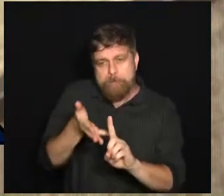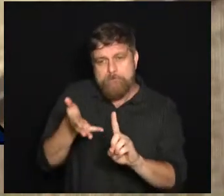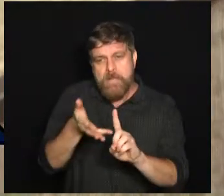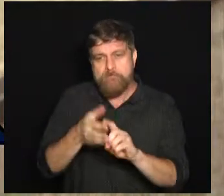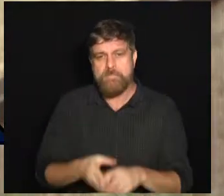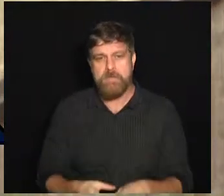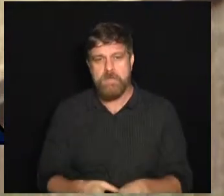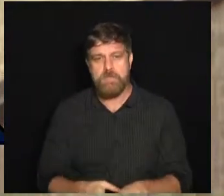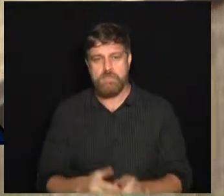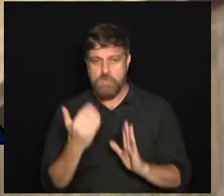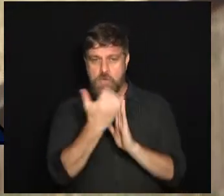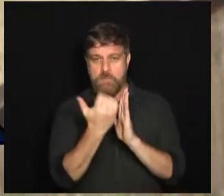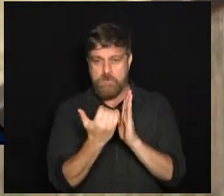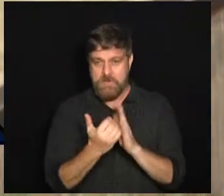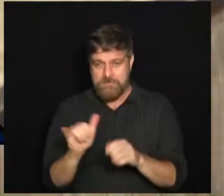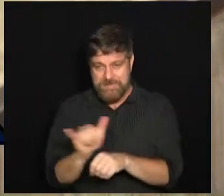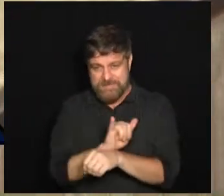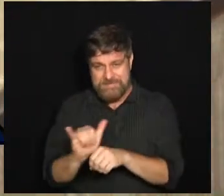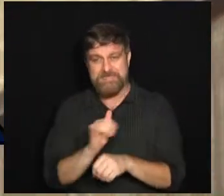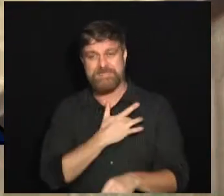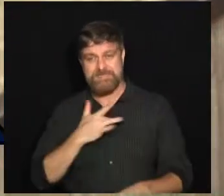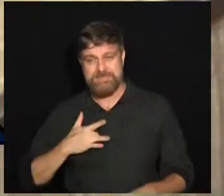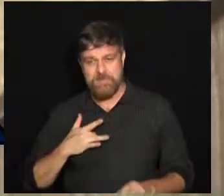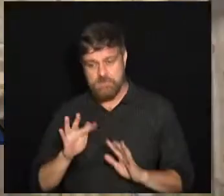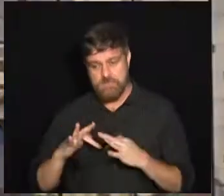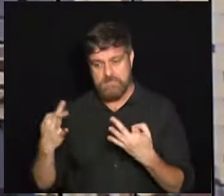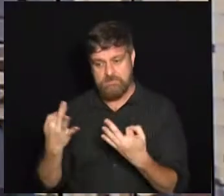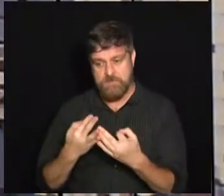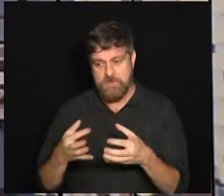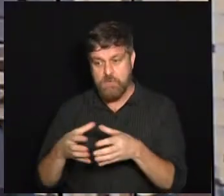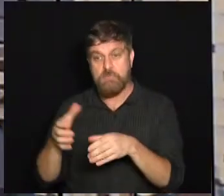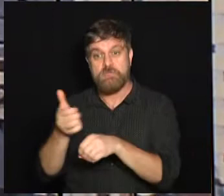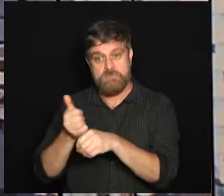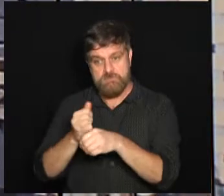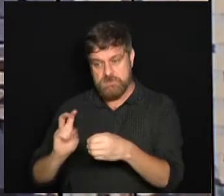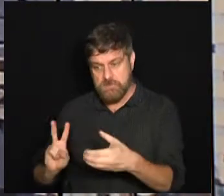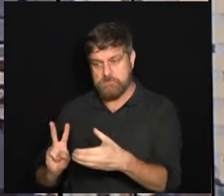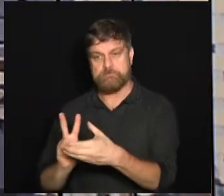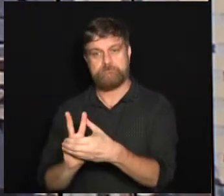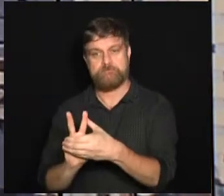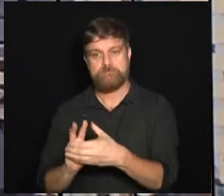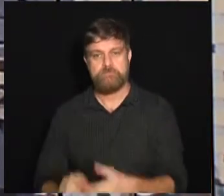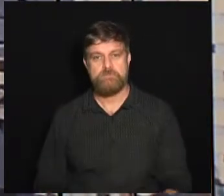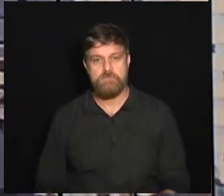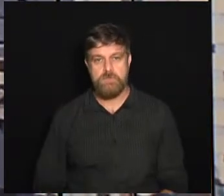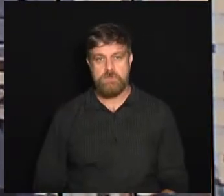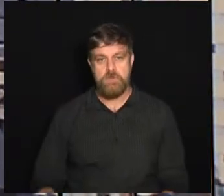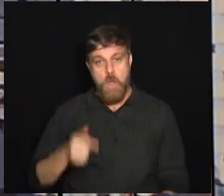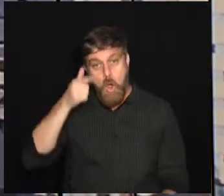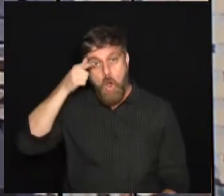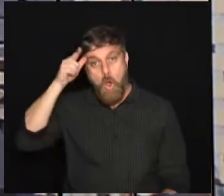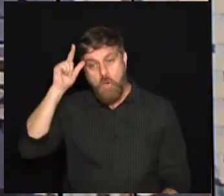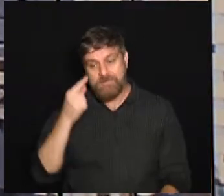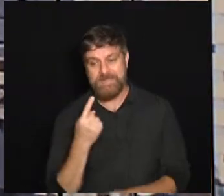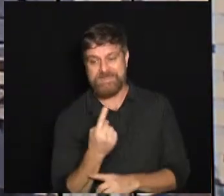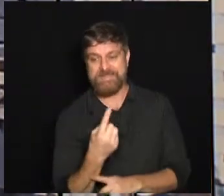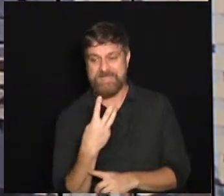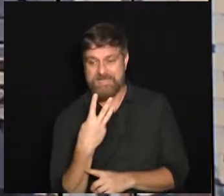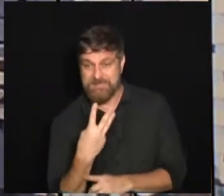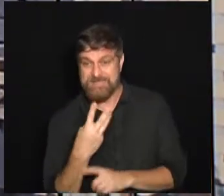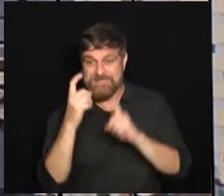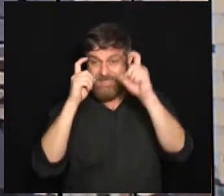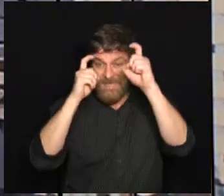no programa Estratégia de Saúde da Família. Ontem foi dia da 13ª reunião ordinária.